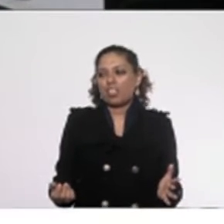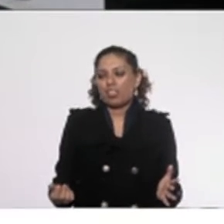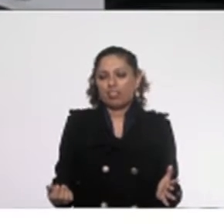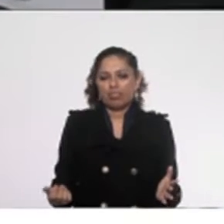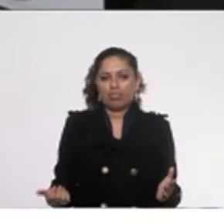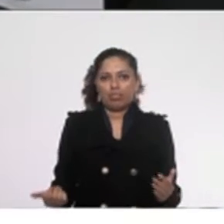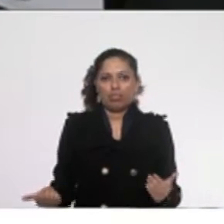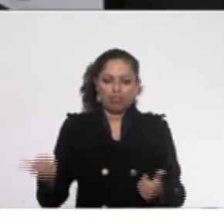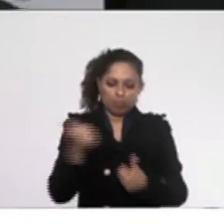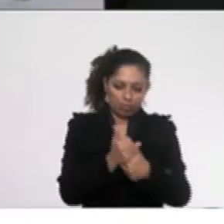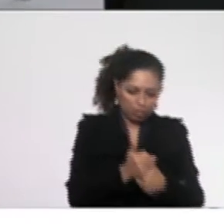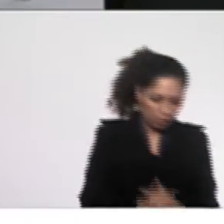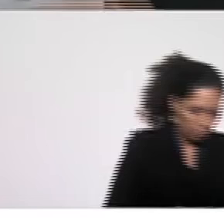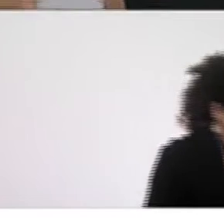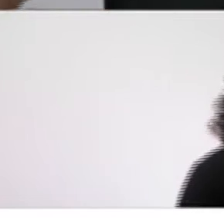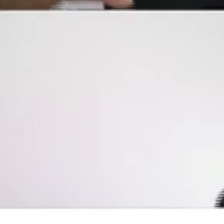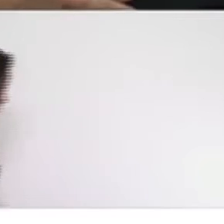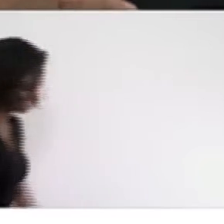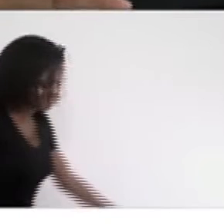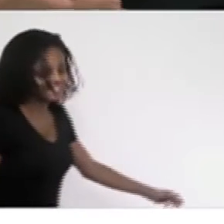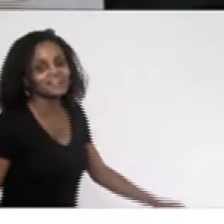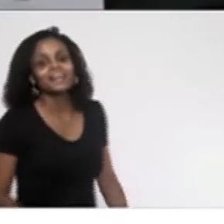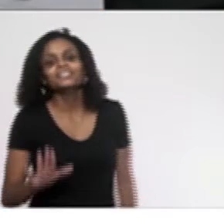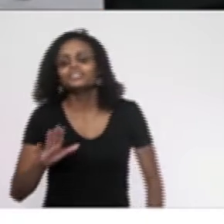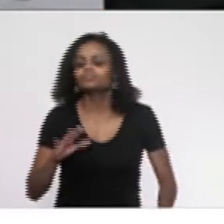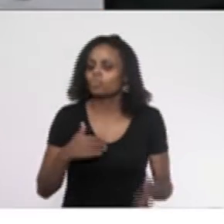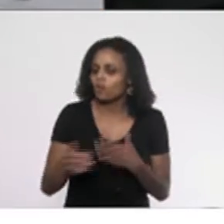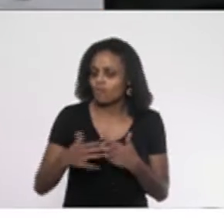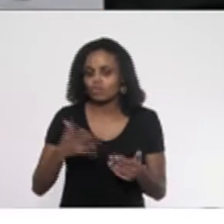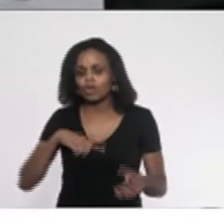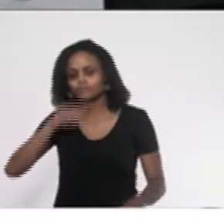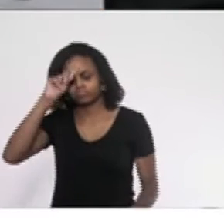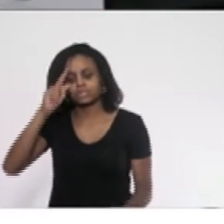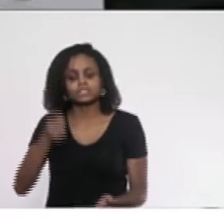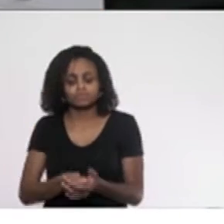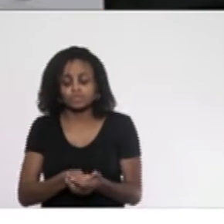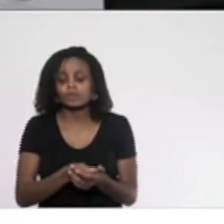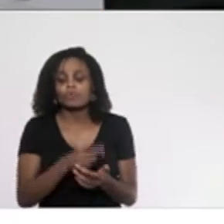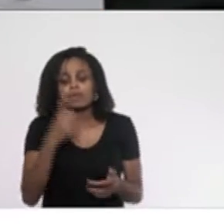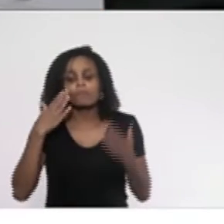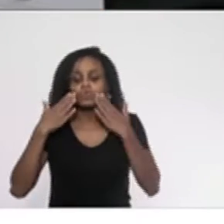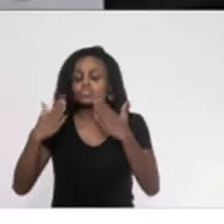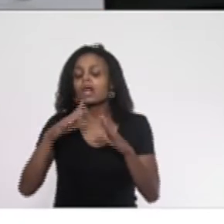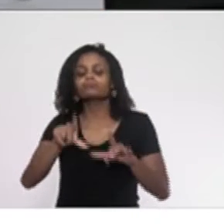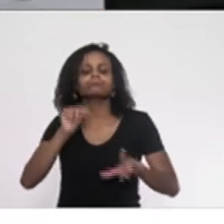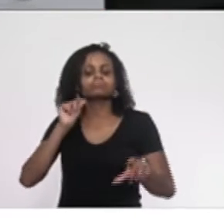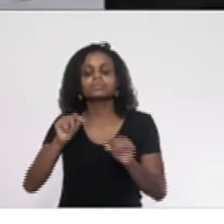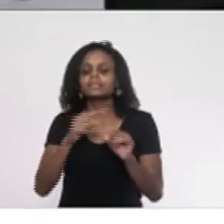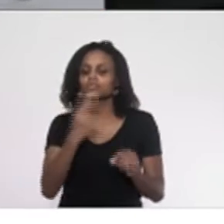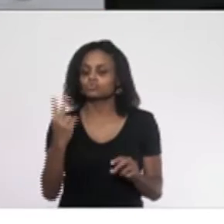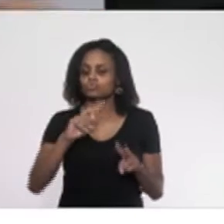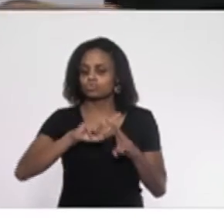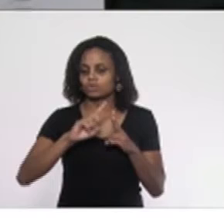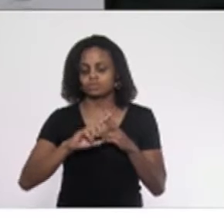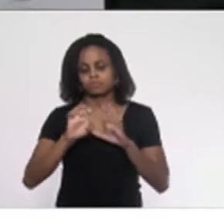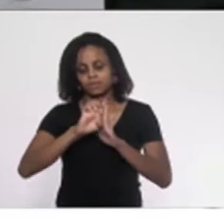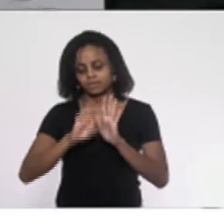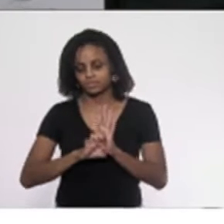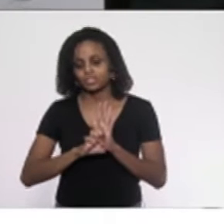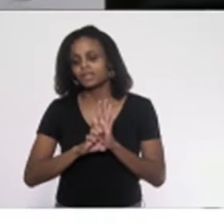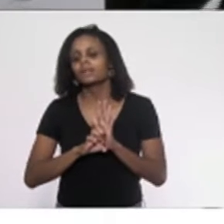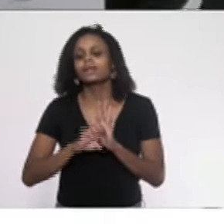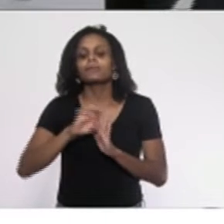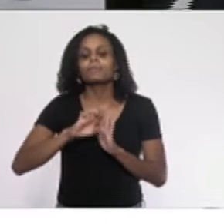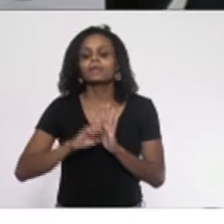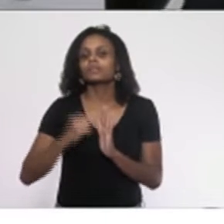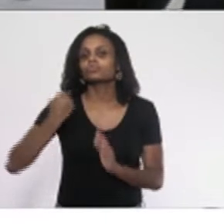Então, mas de qualquer forma, resolvemos apresentar destaque para 2 emendas. A